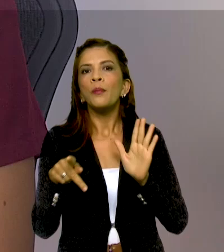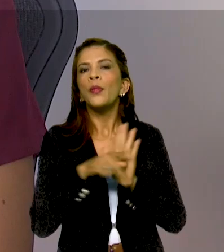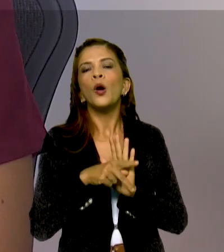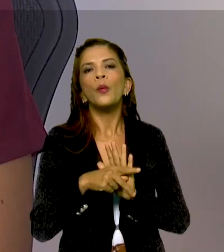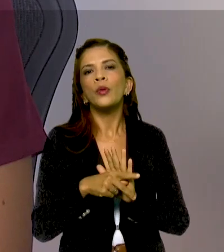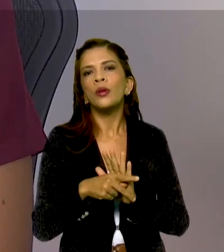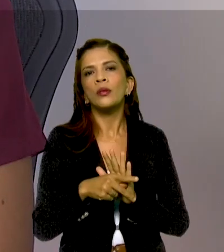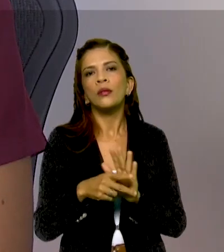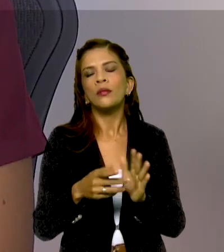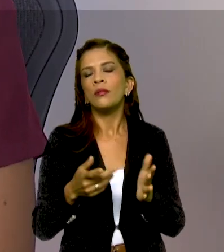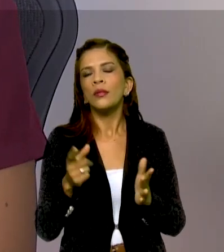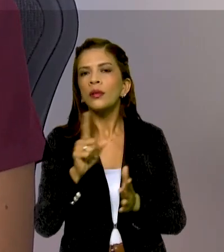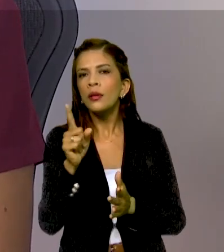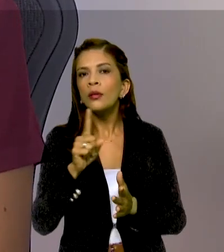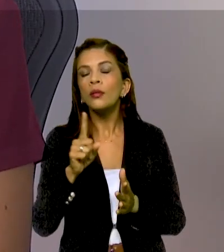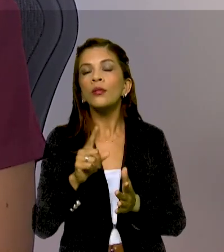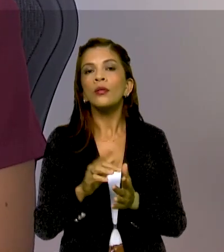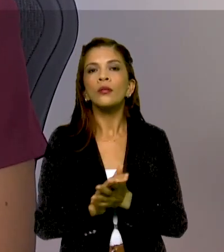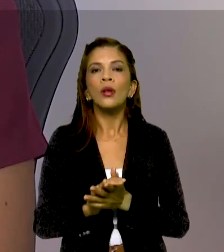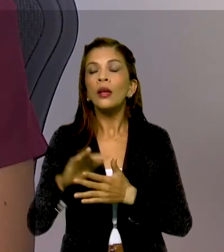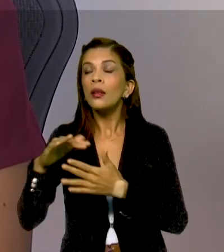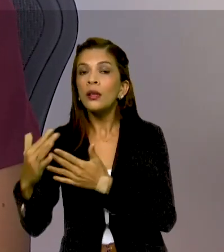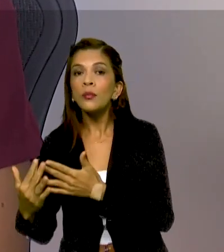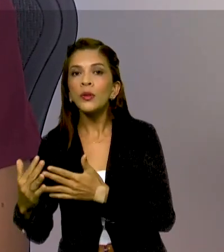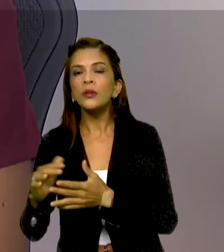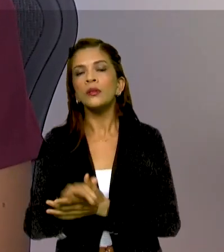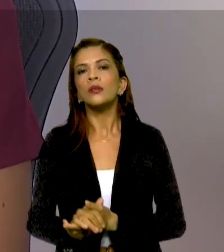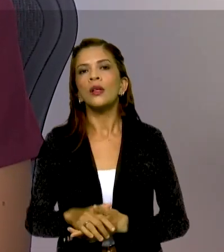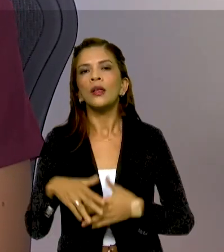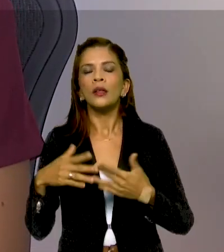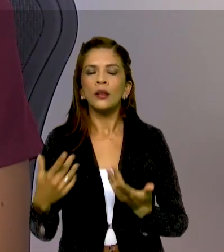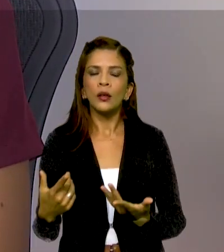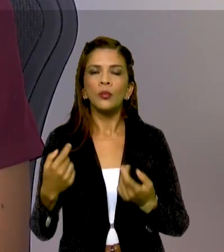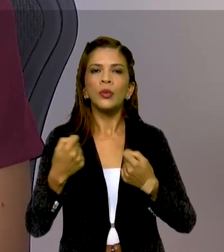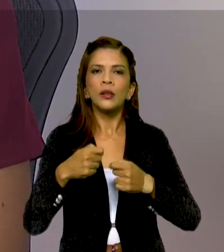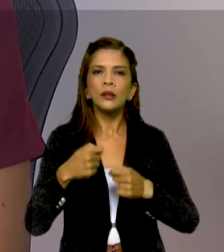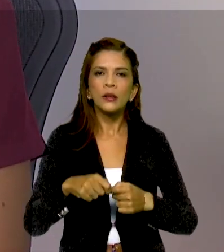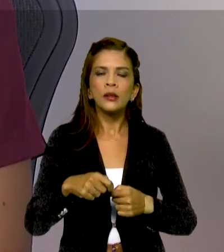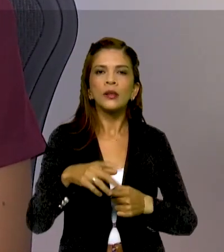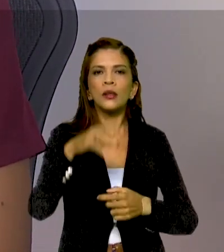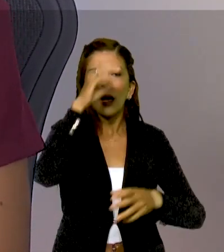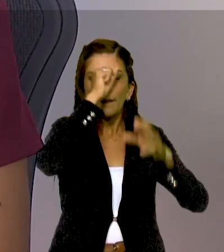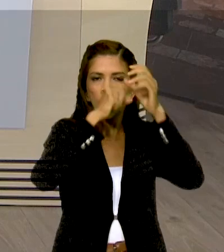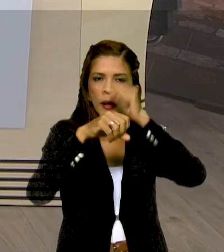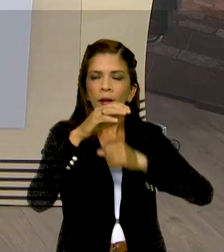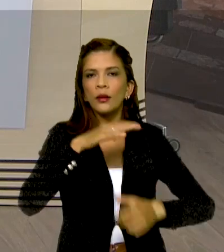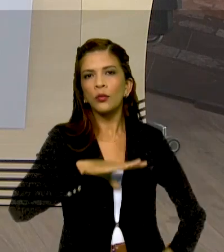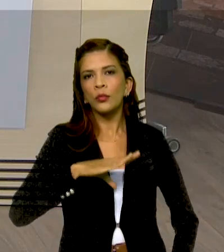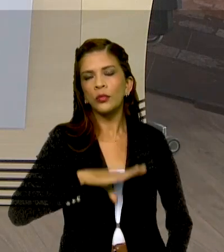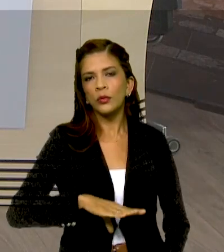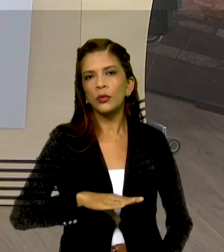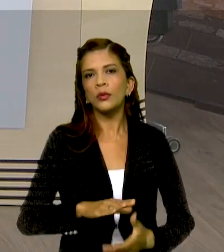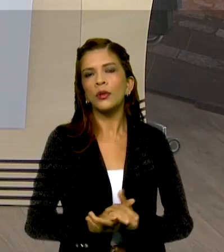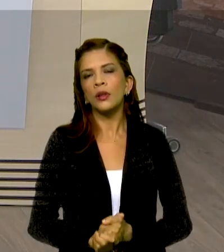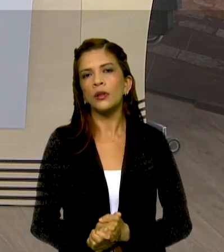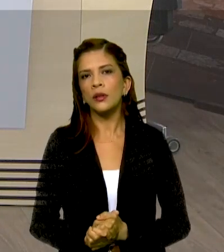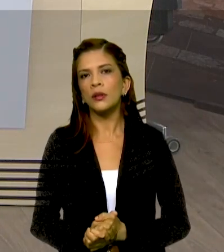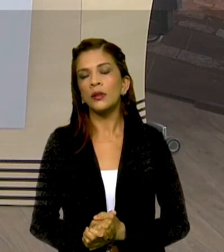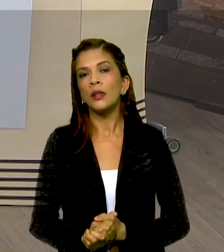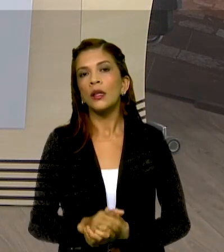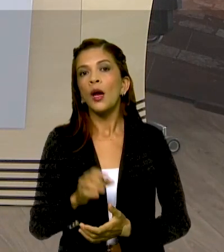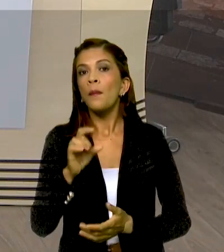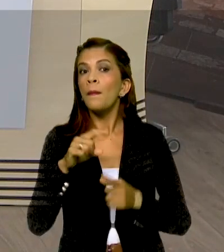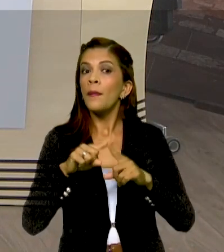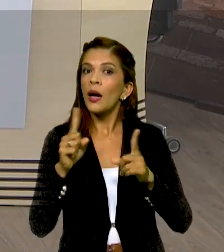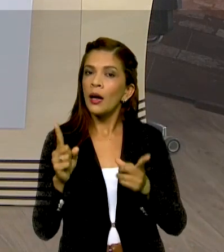portuguesa, né? E aí, na escola bilíngue, se foca o ensino da língua portuguesa na modalidade